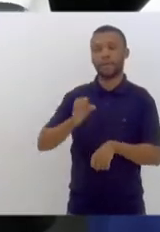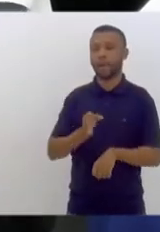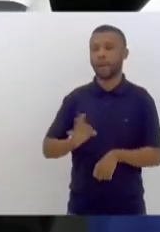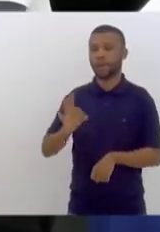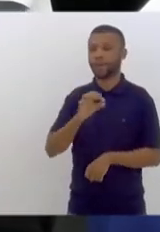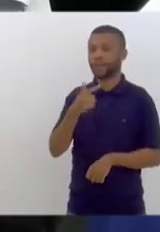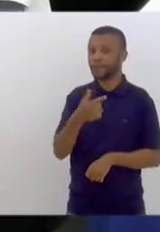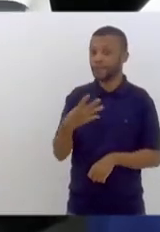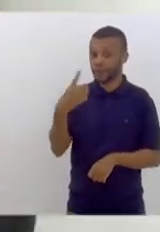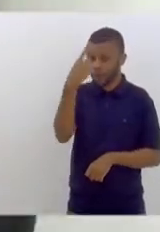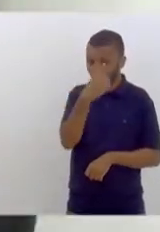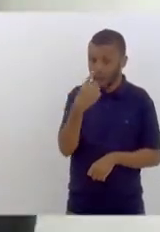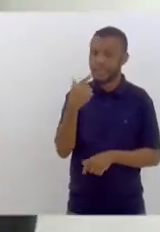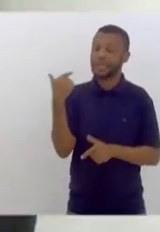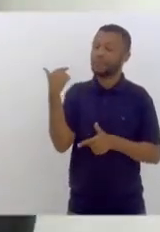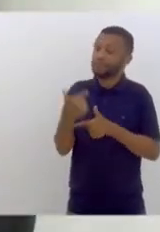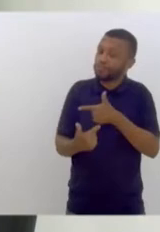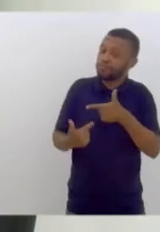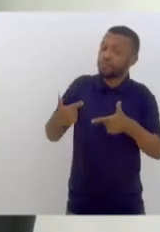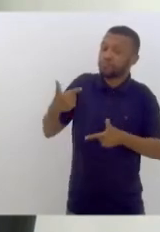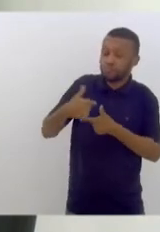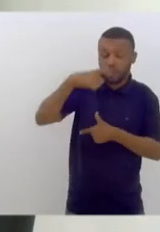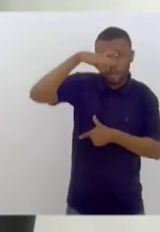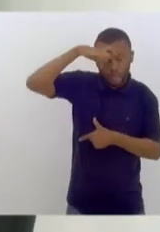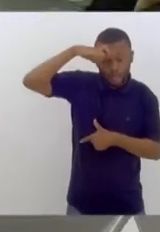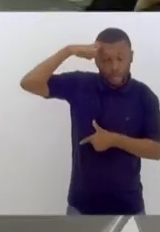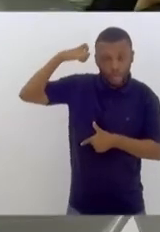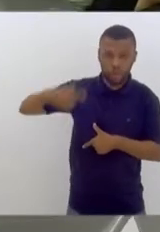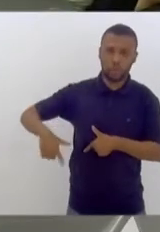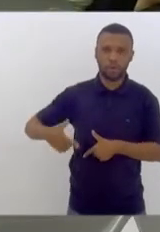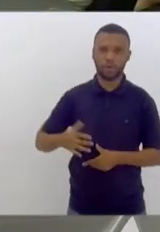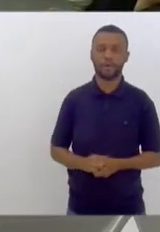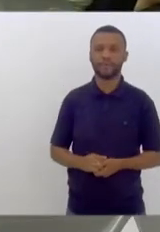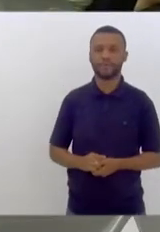Teremos 24 horas de trabalho árduo. É isso. Olha só, eu